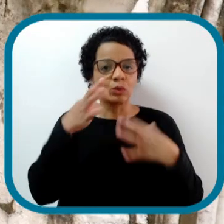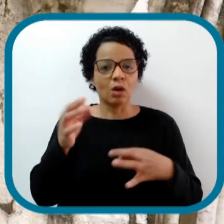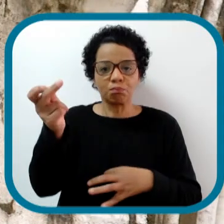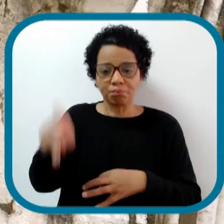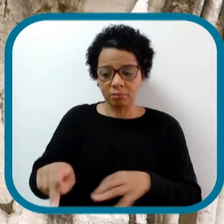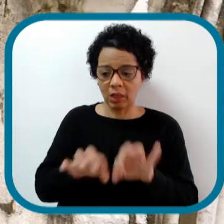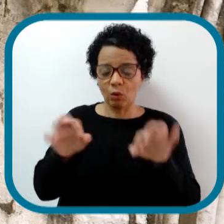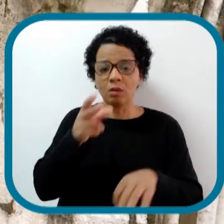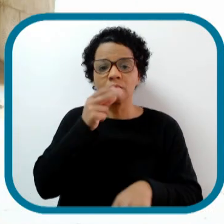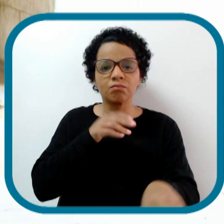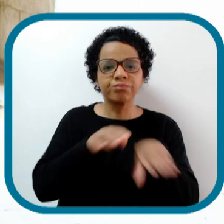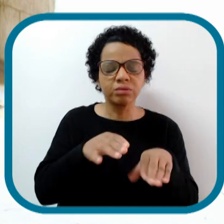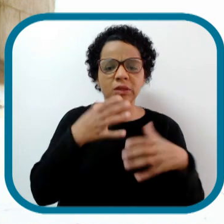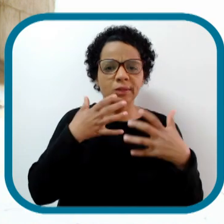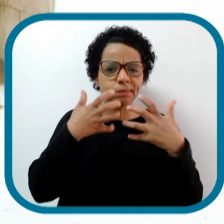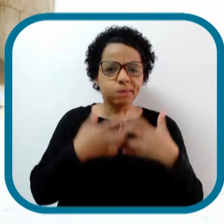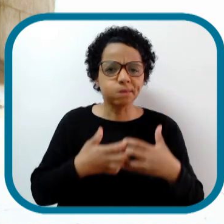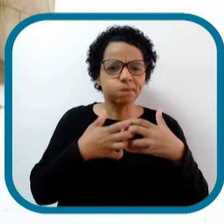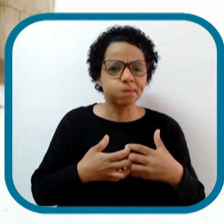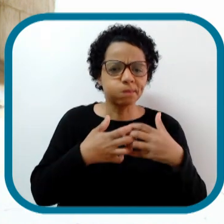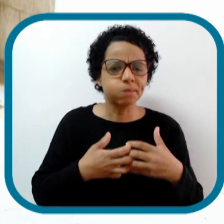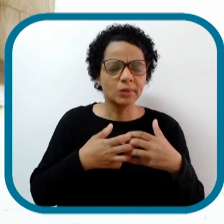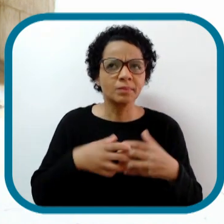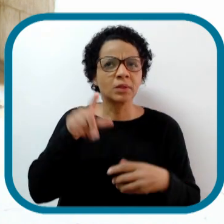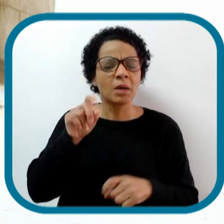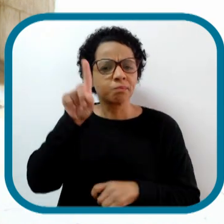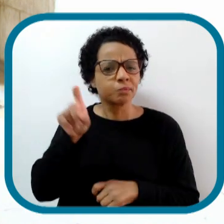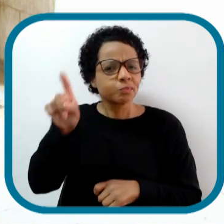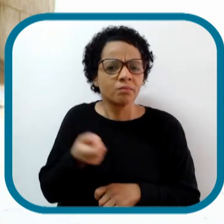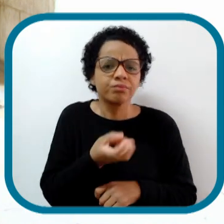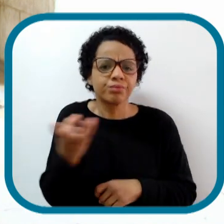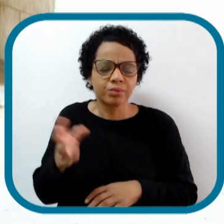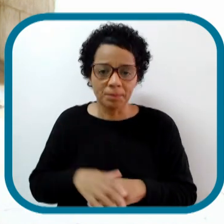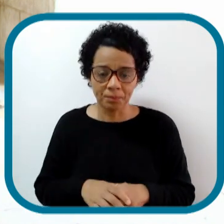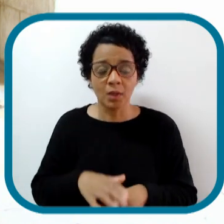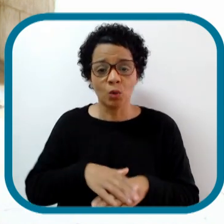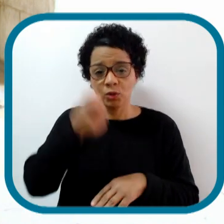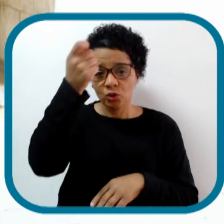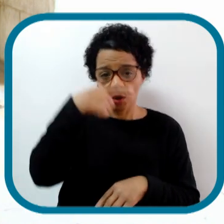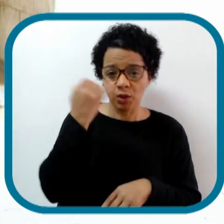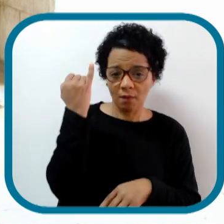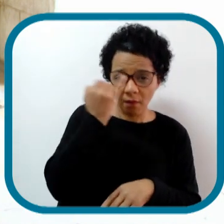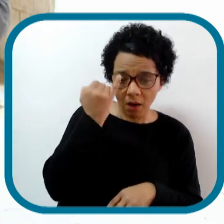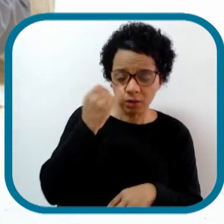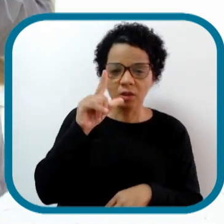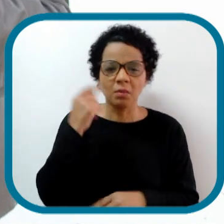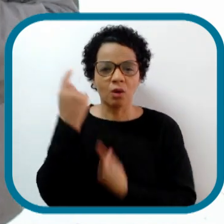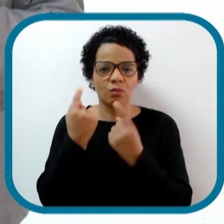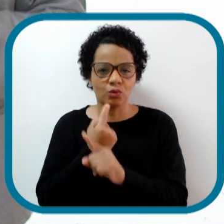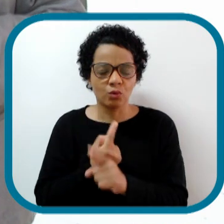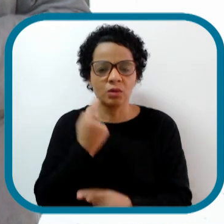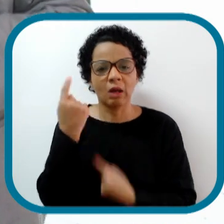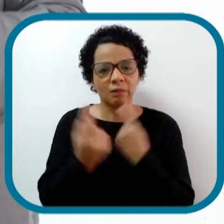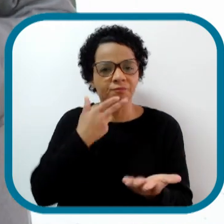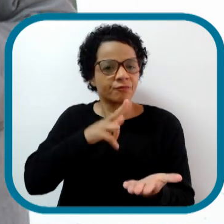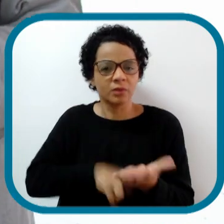Fenómenos naturais, como os sismos, geram muitas dúvidas e levantam várias questões. Por isso estão rodeados de mitos e ideias que por vezes